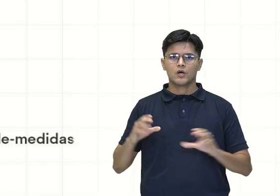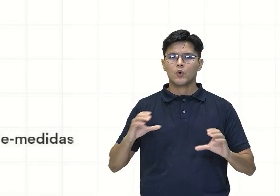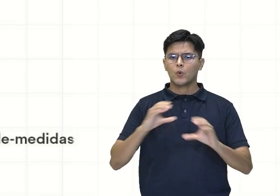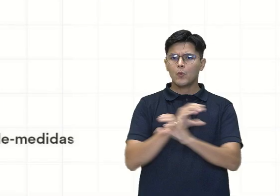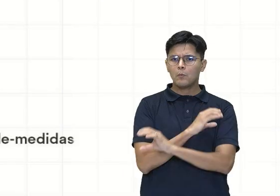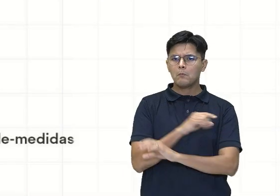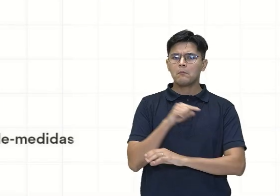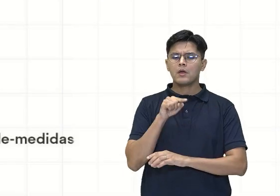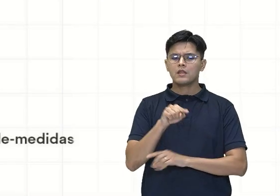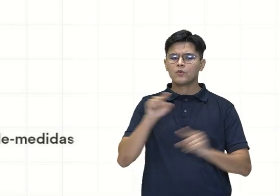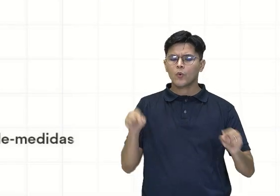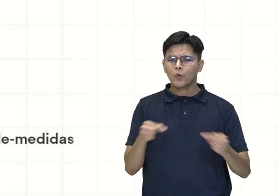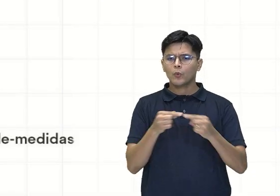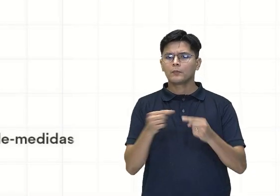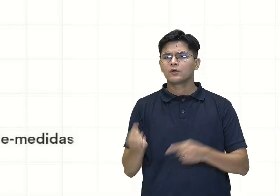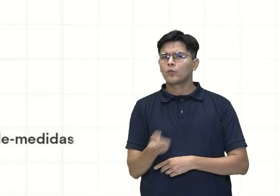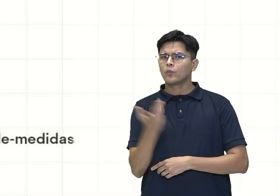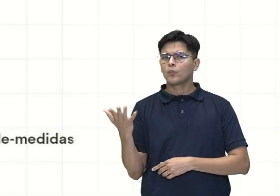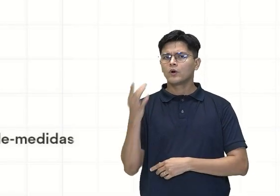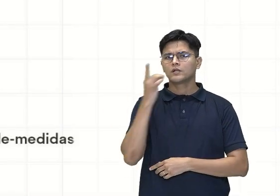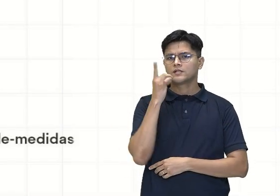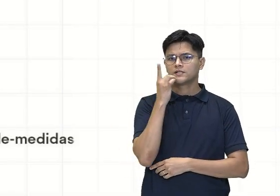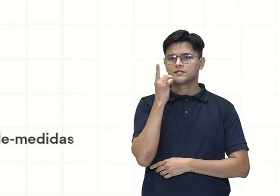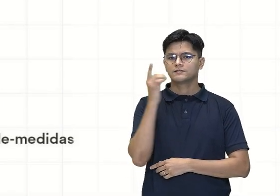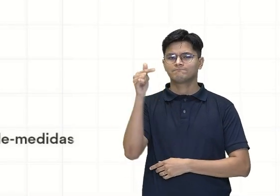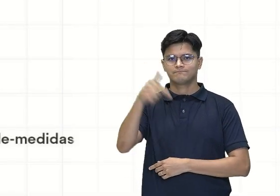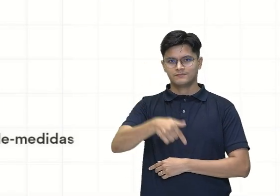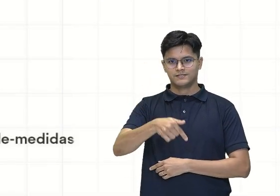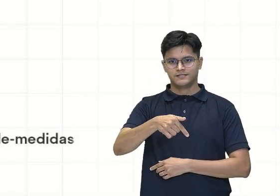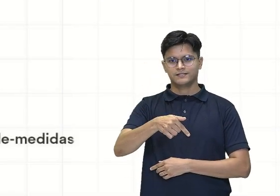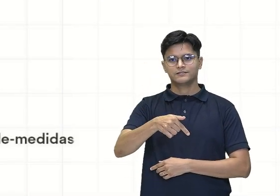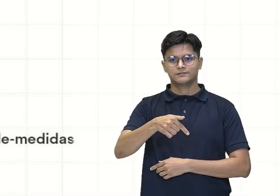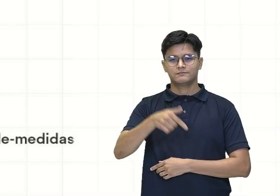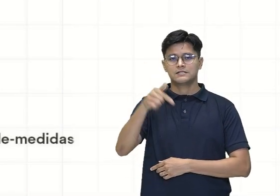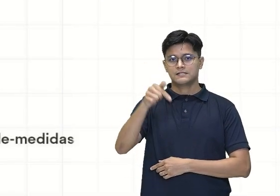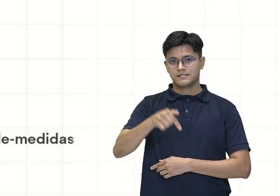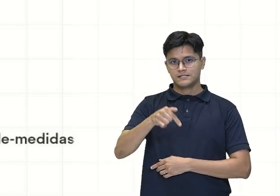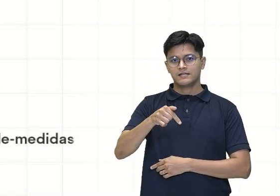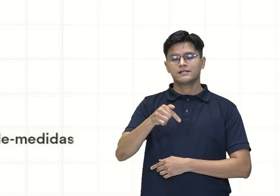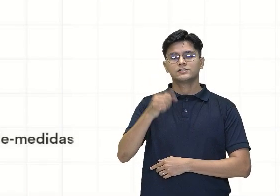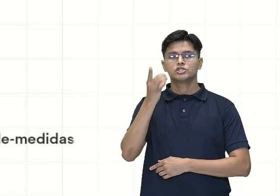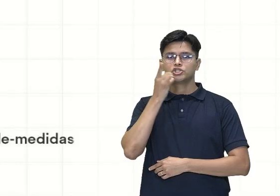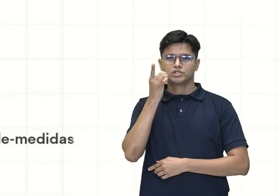quantos dias? São 7 dias, né?